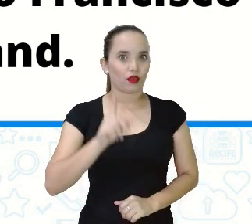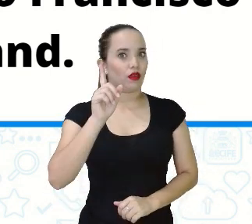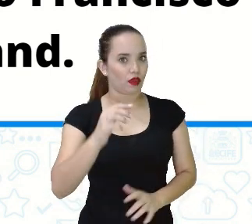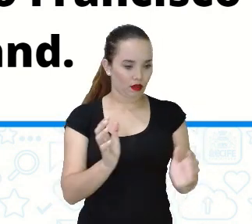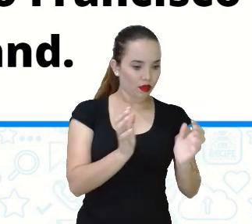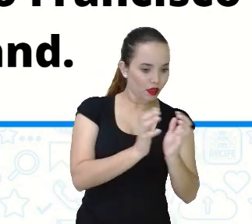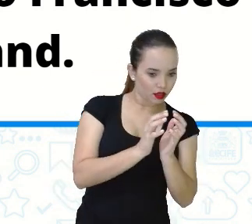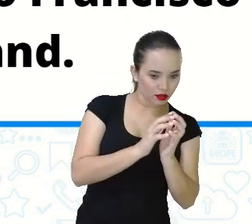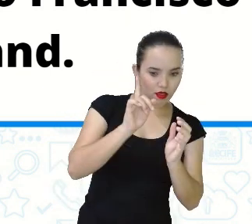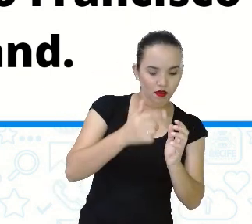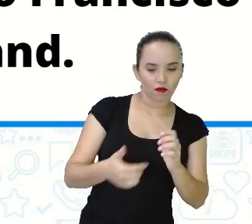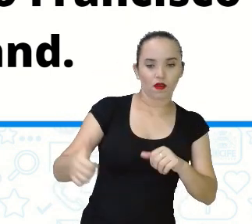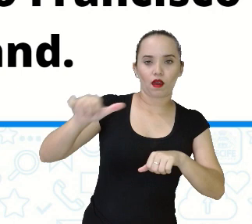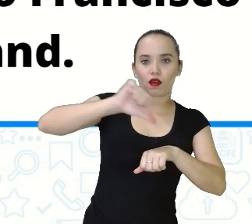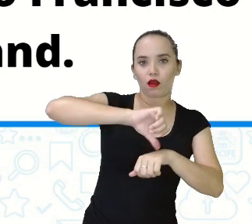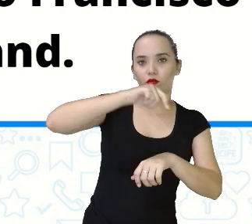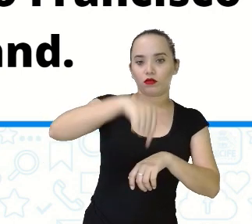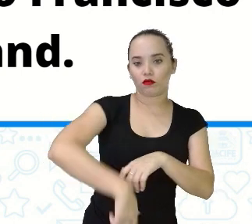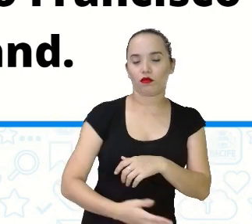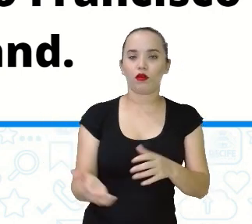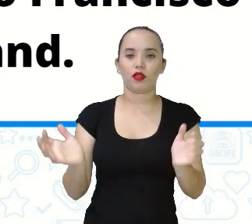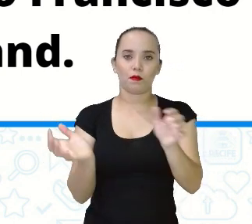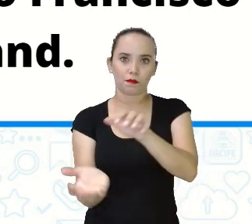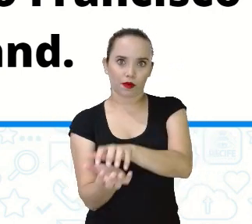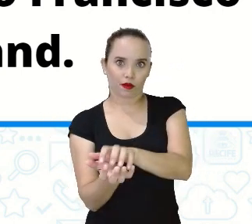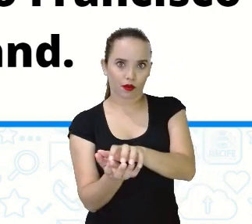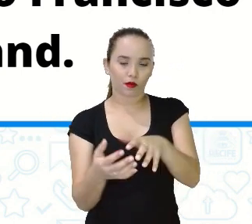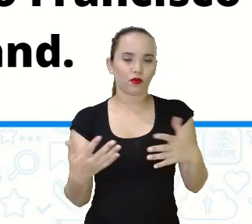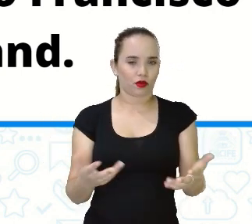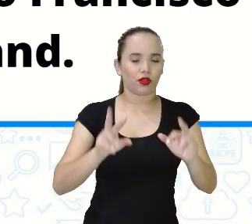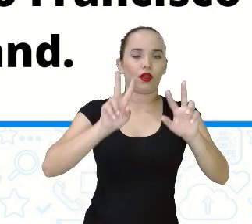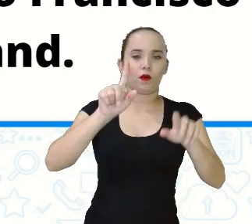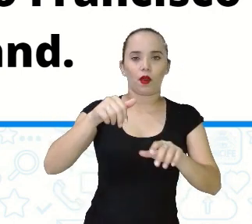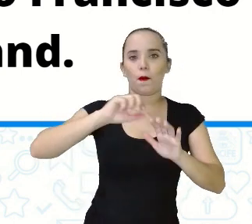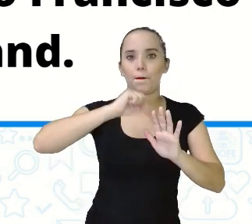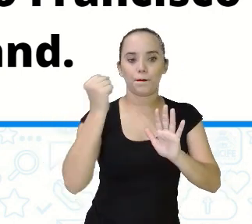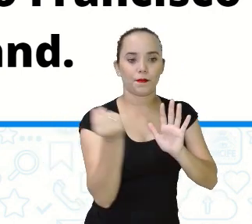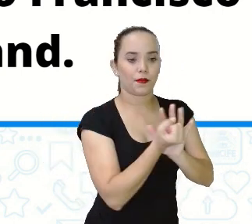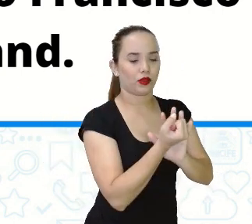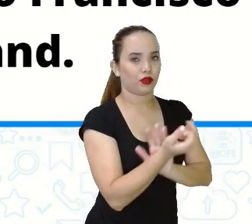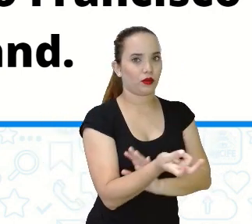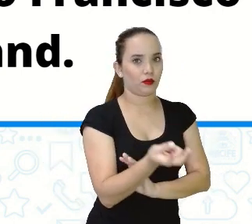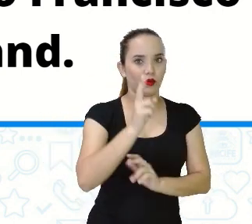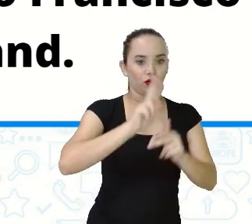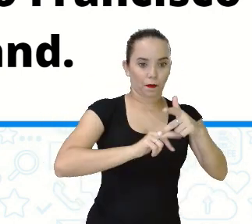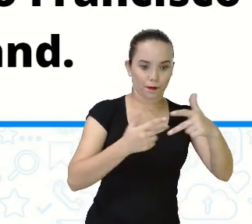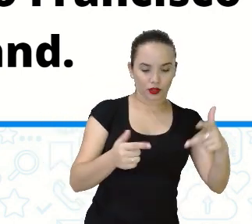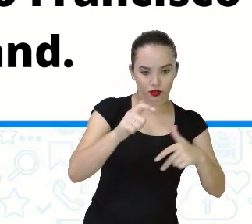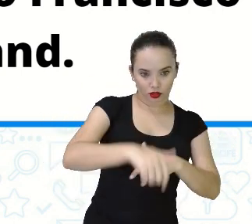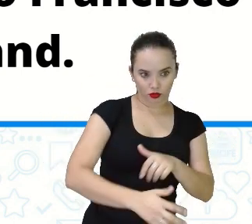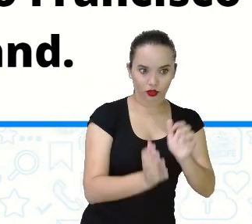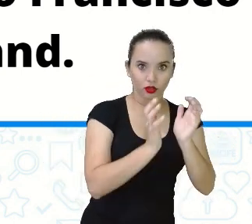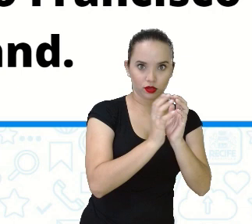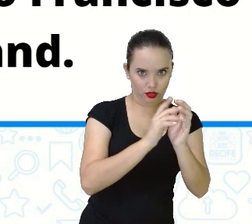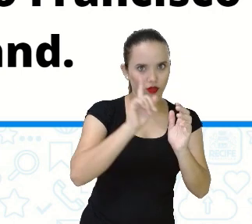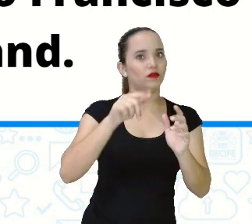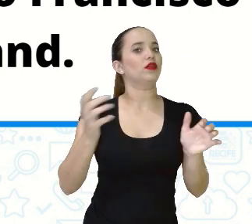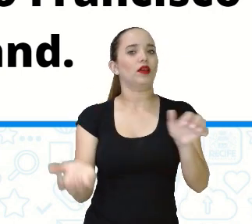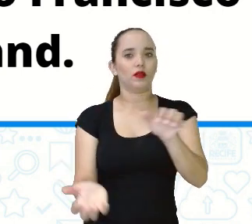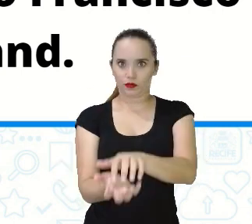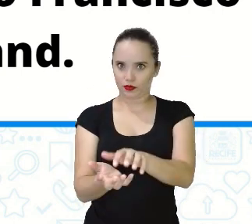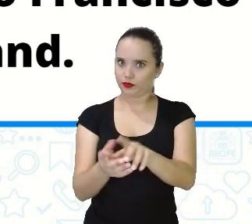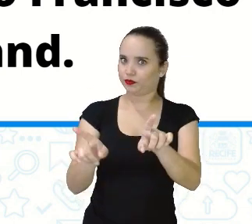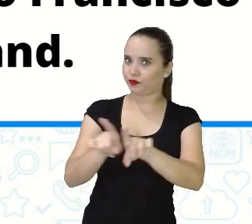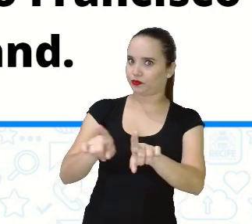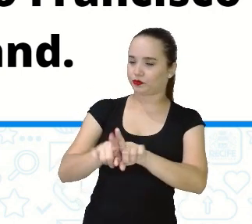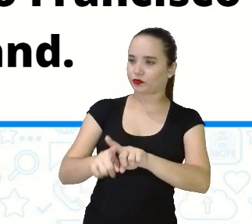Recife é o quê? A capital do estado de Pernambuco. Então, se é um patrimônio material de Recife, logo é de Pernambuco também. Então,